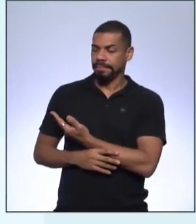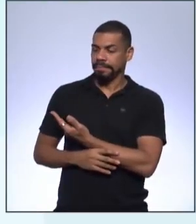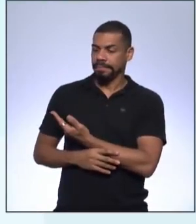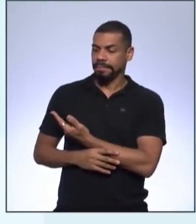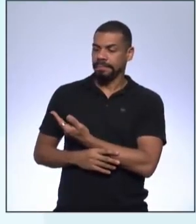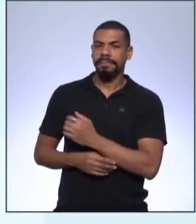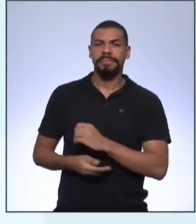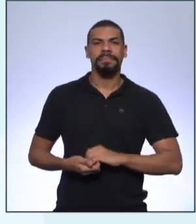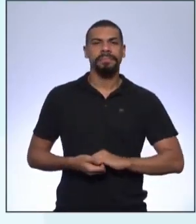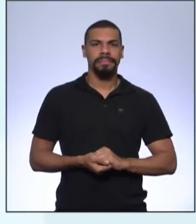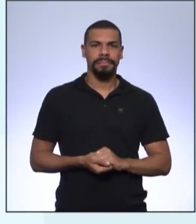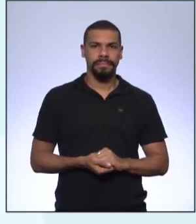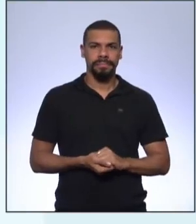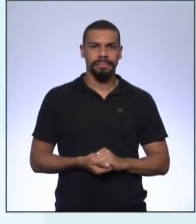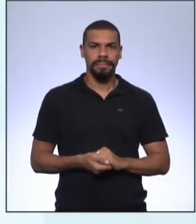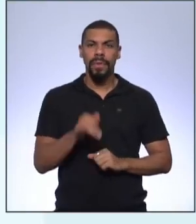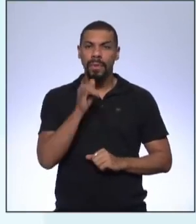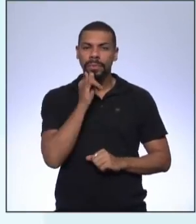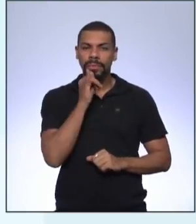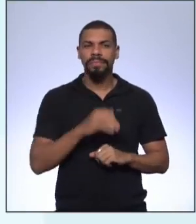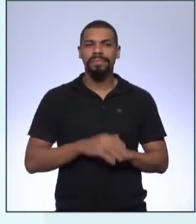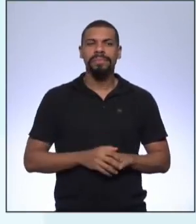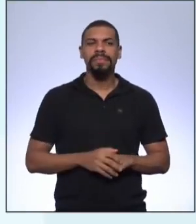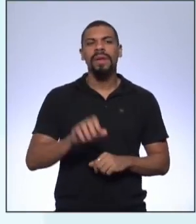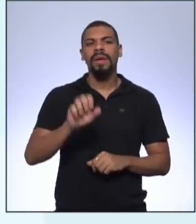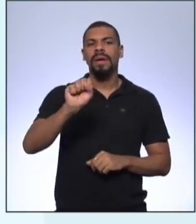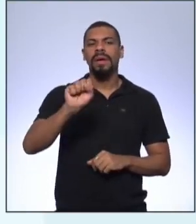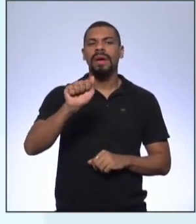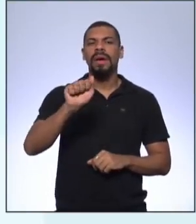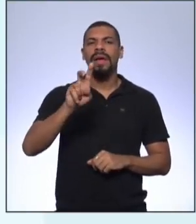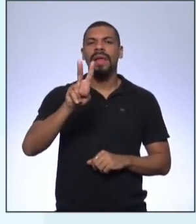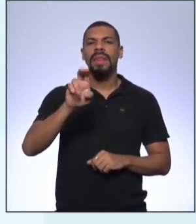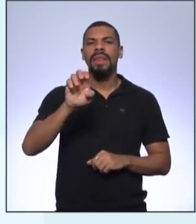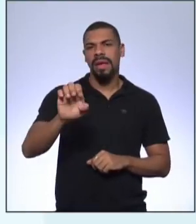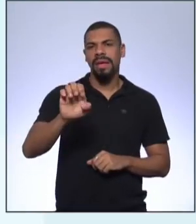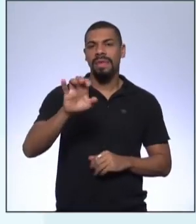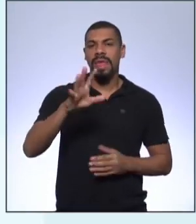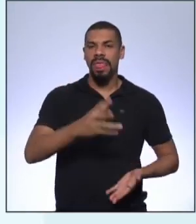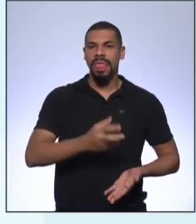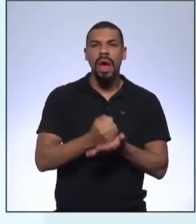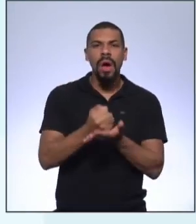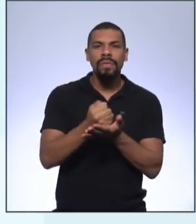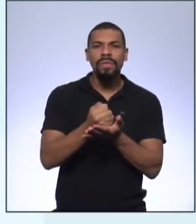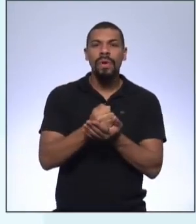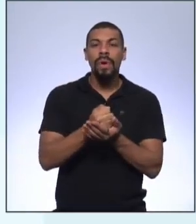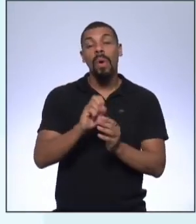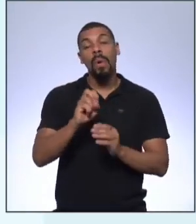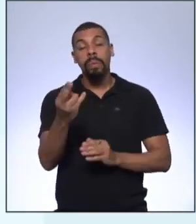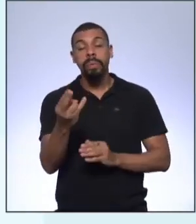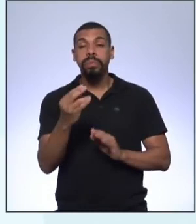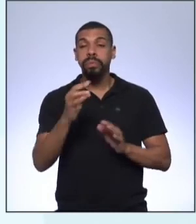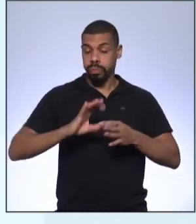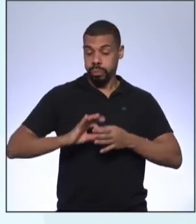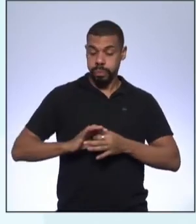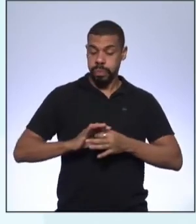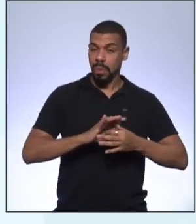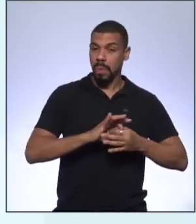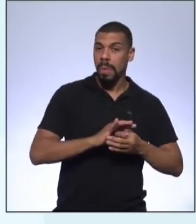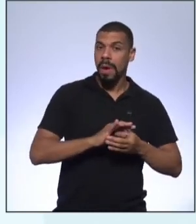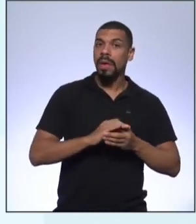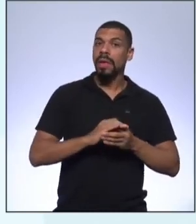save. Se você traduzir ao pé da letra, quer dizer salve, né? Mas aqui a gente vai falar economize, economize energia. Se save